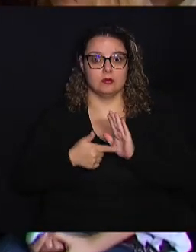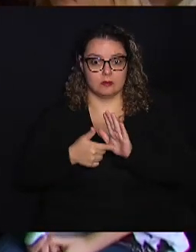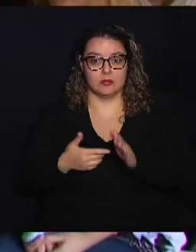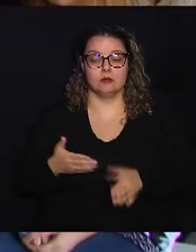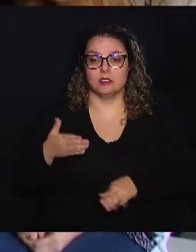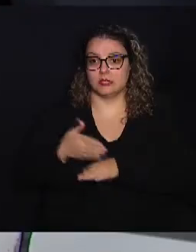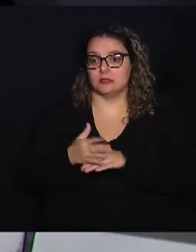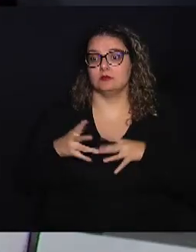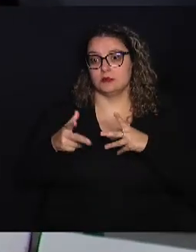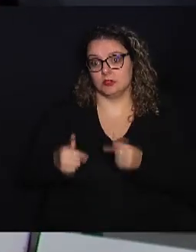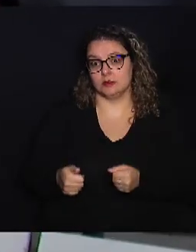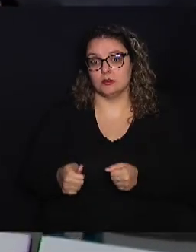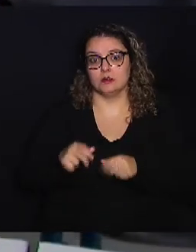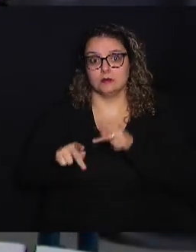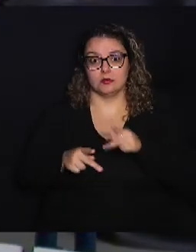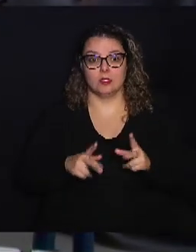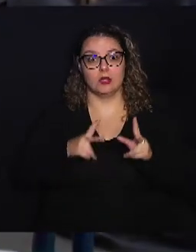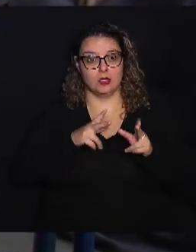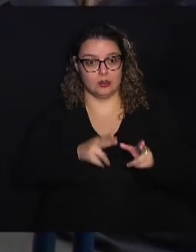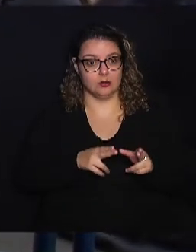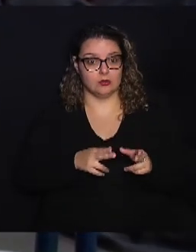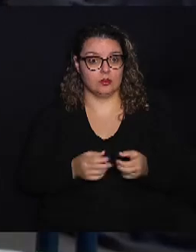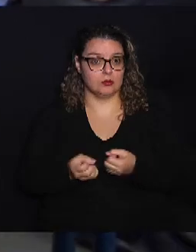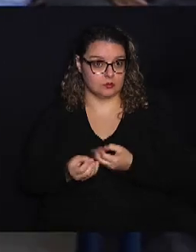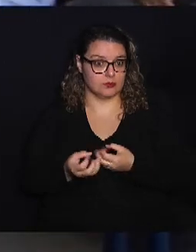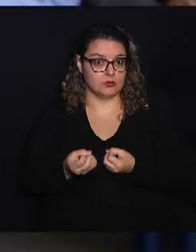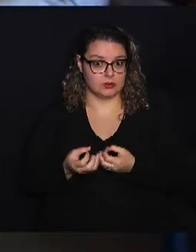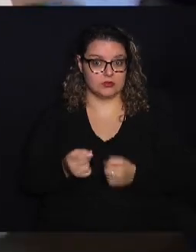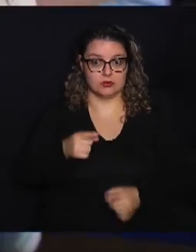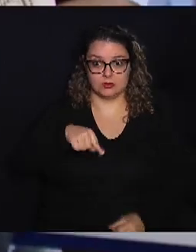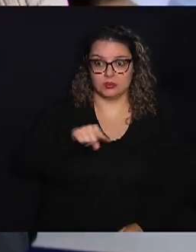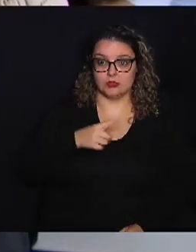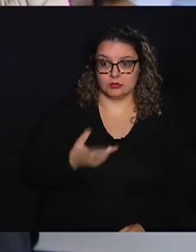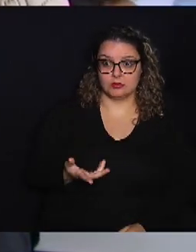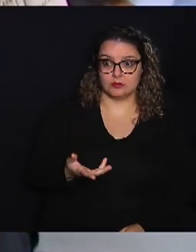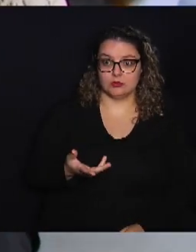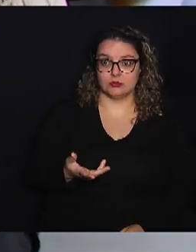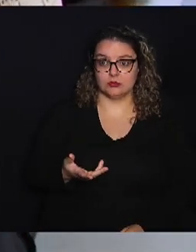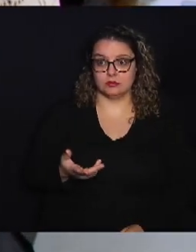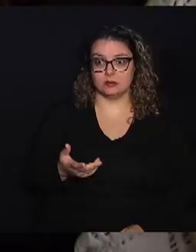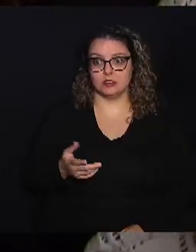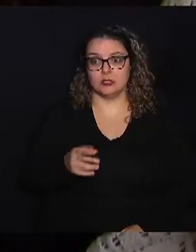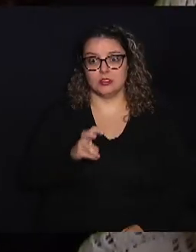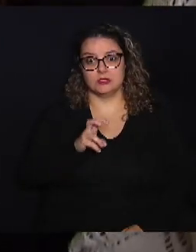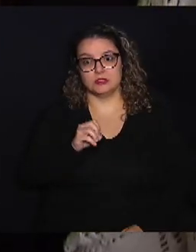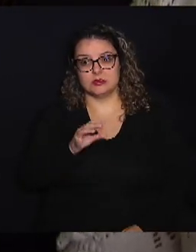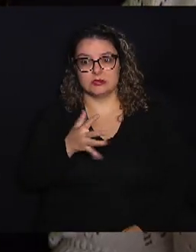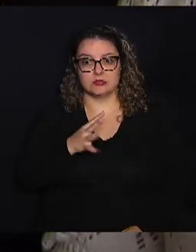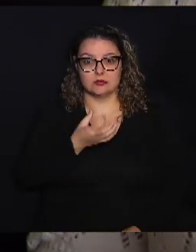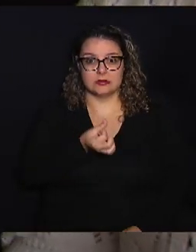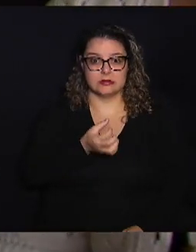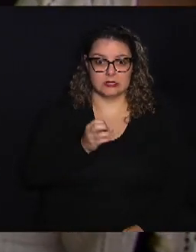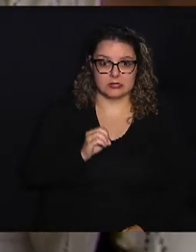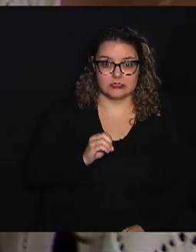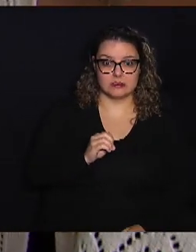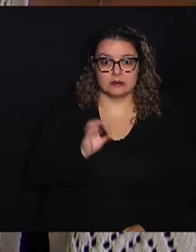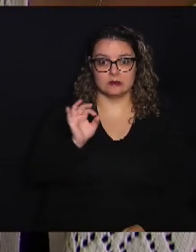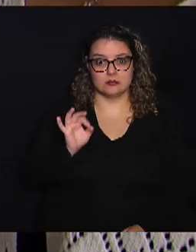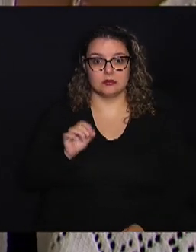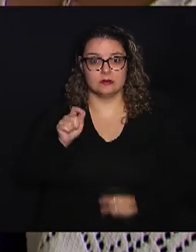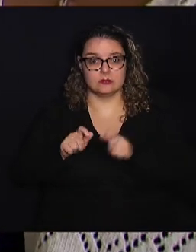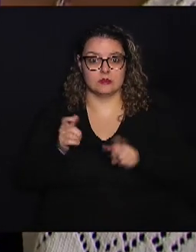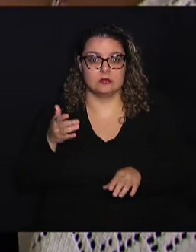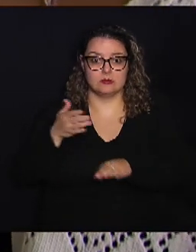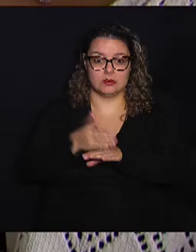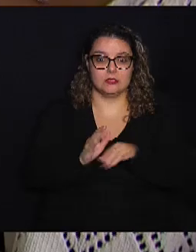toda a população. E de acordo com dados de vocês mesmos, em média de 50% a 60% das pessoas que participam desse